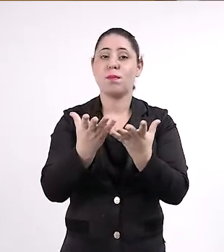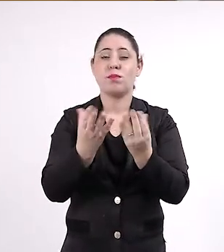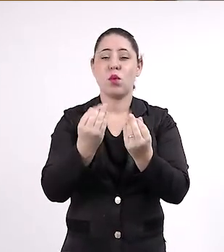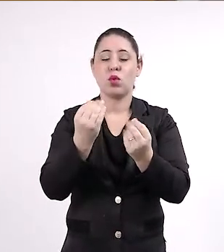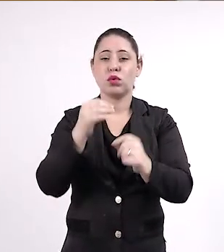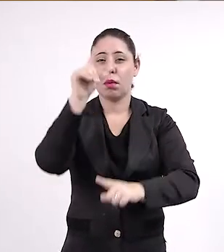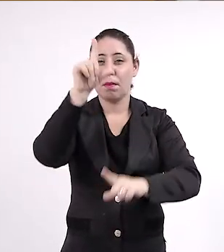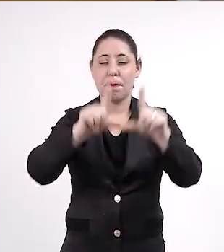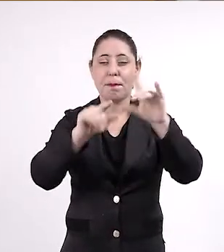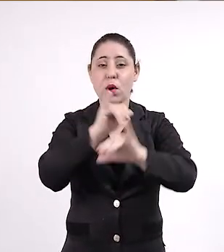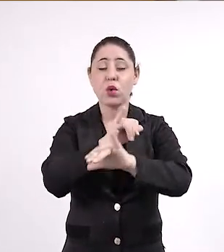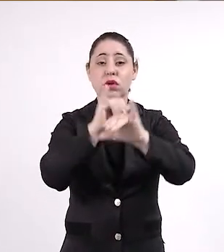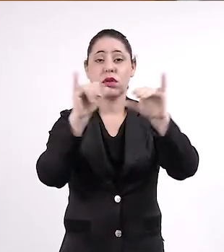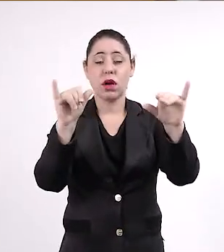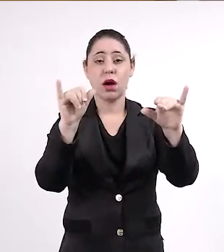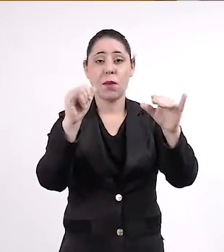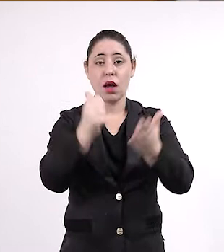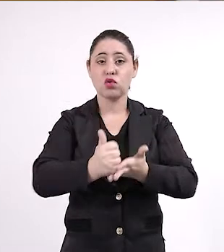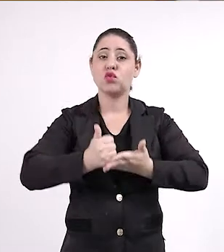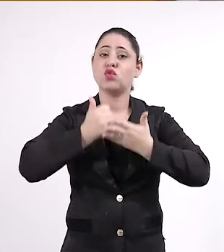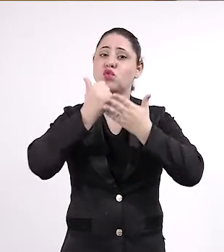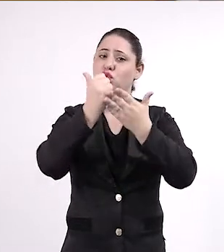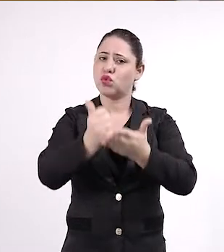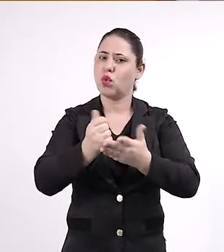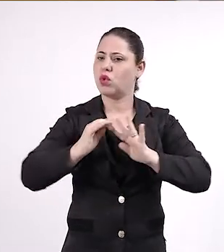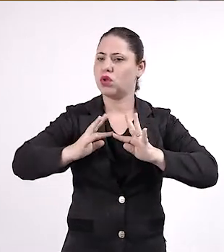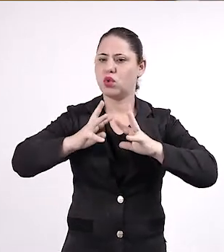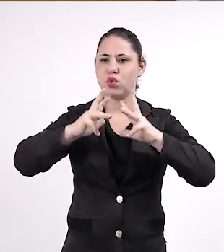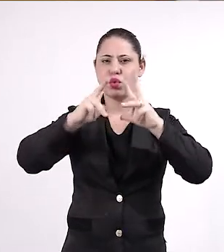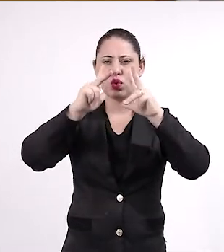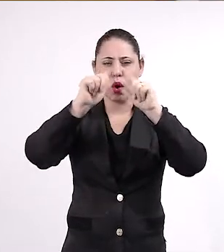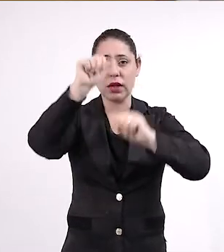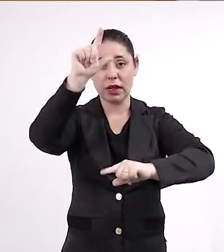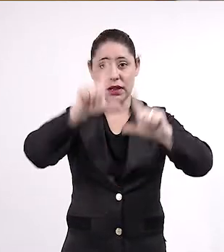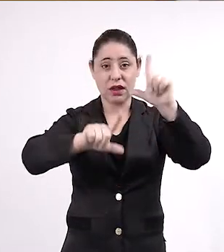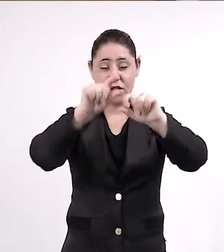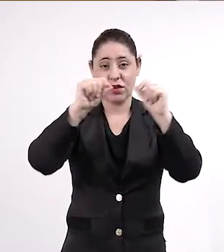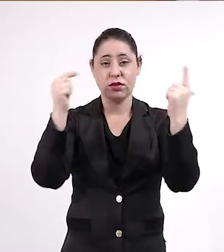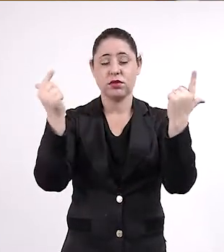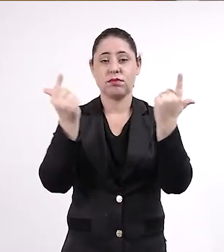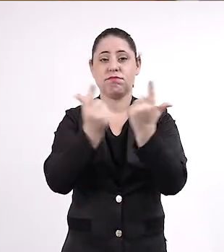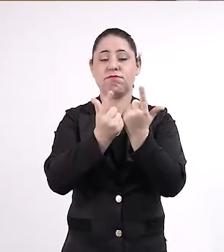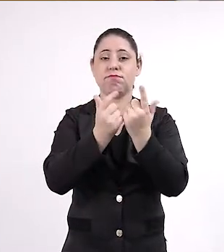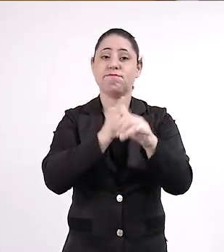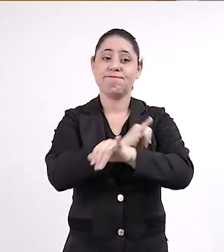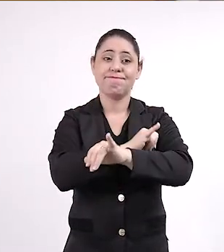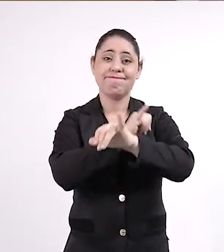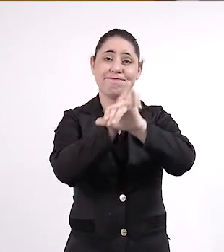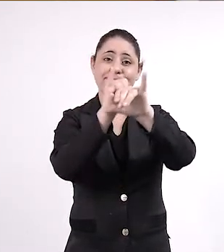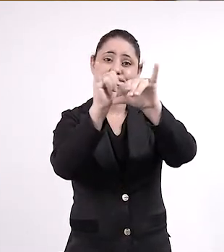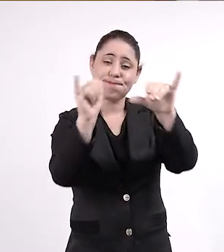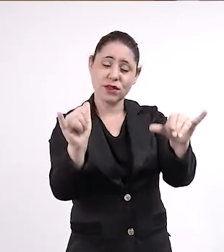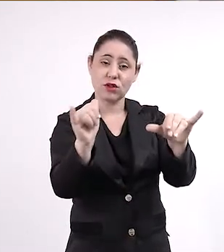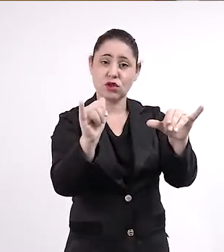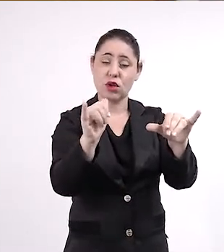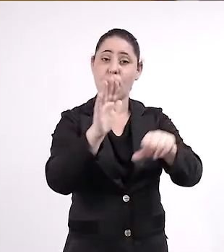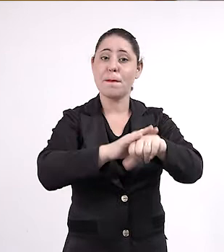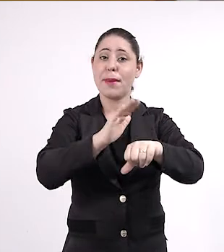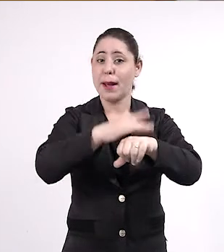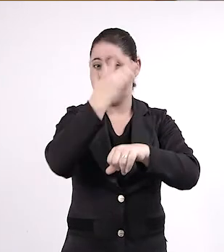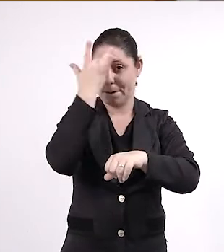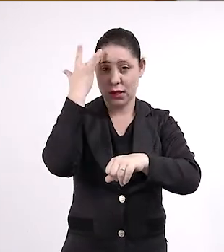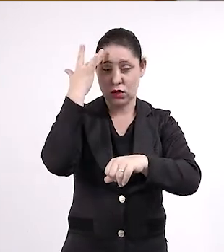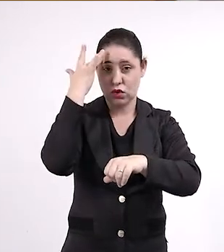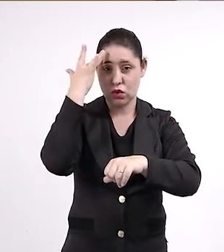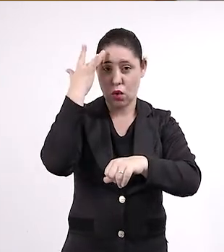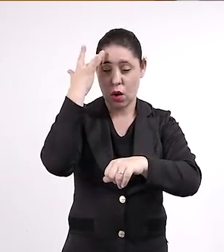divulgação. Esse programa, por exemplo, e todo o alcance que a TV Assembleia tem, ajuda que cada